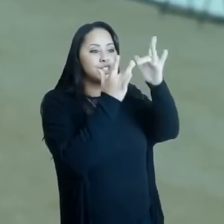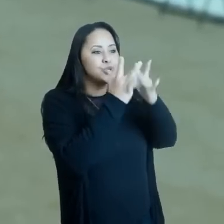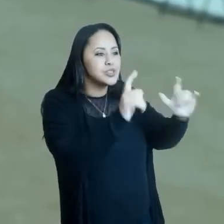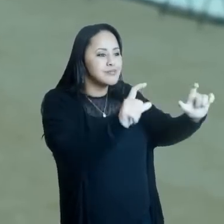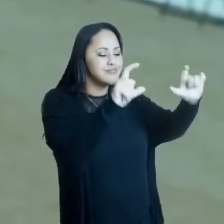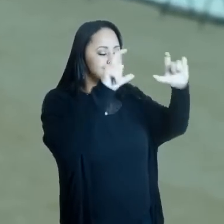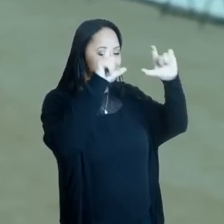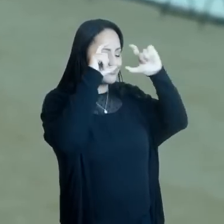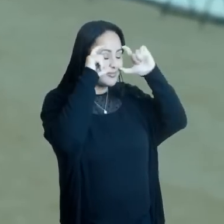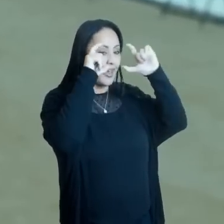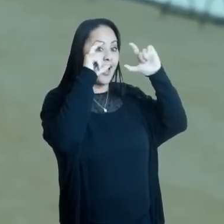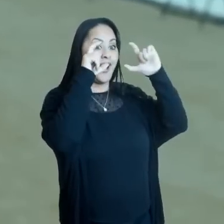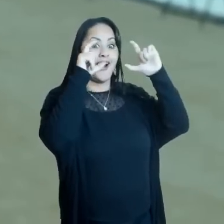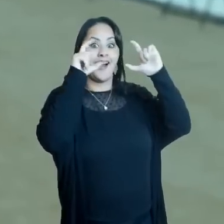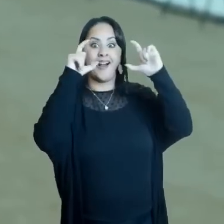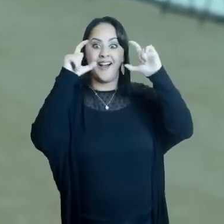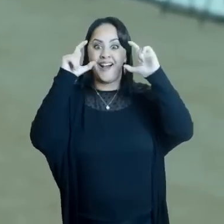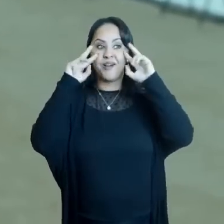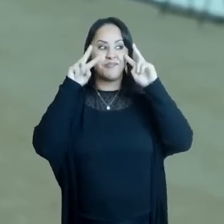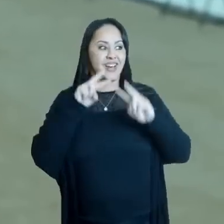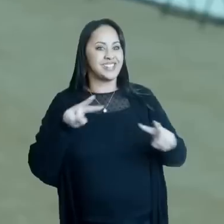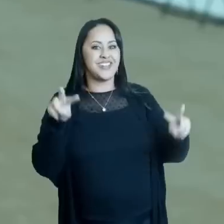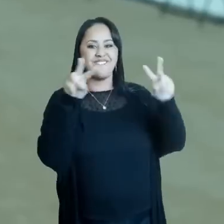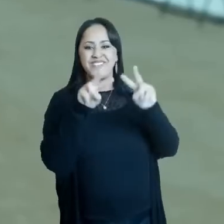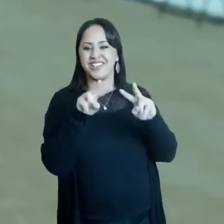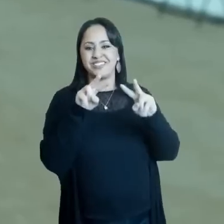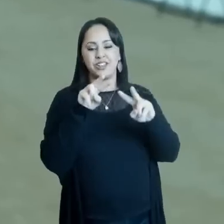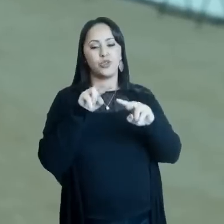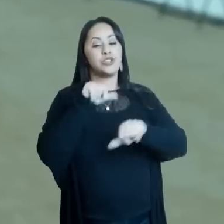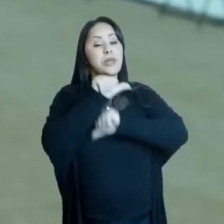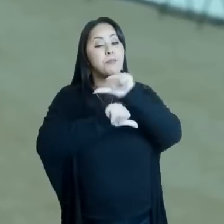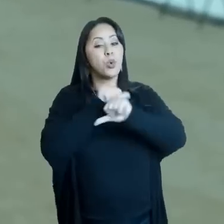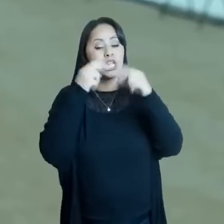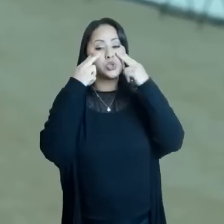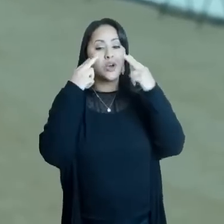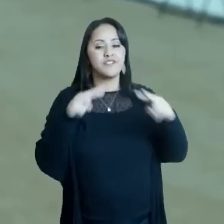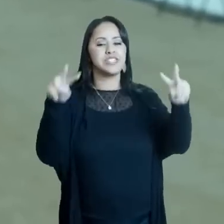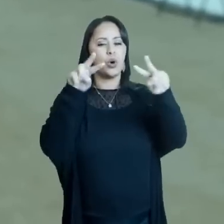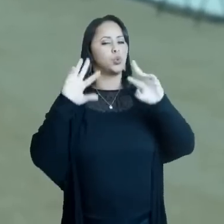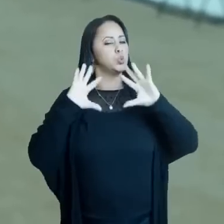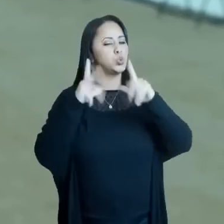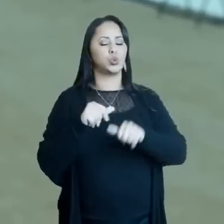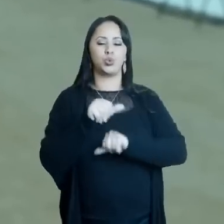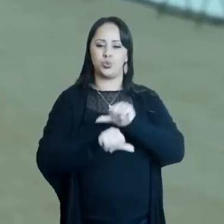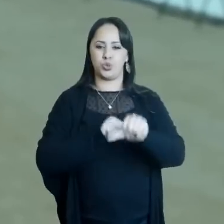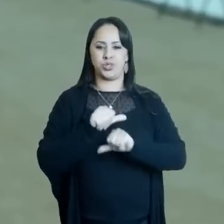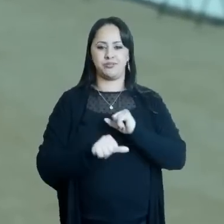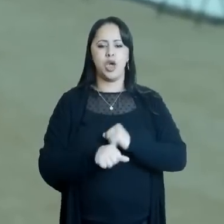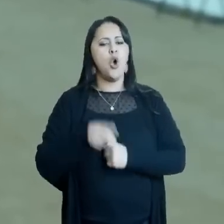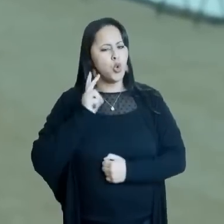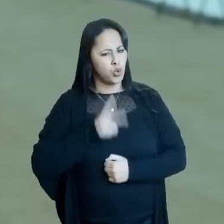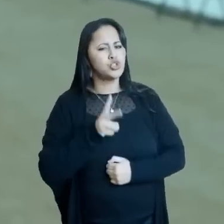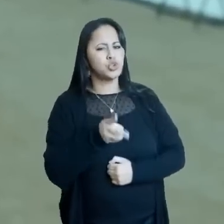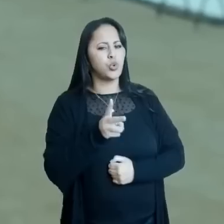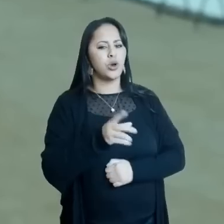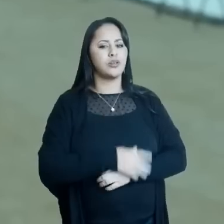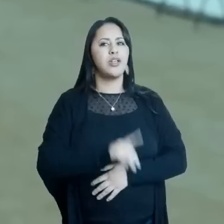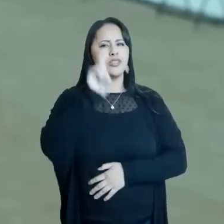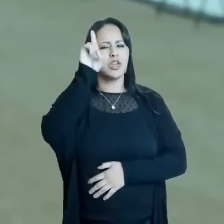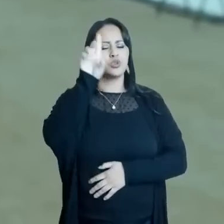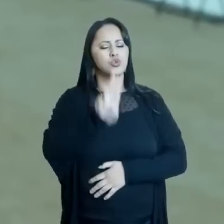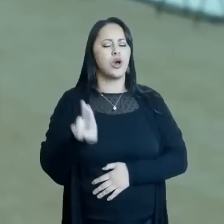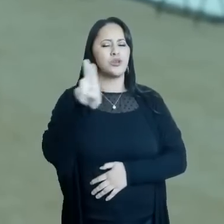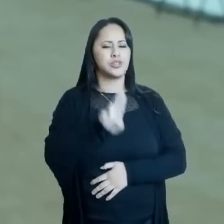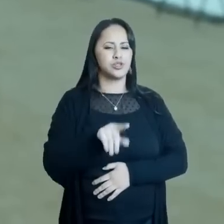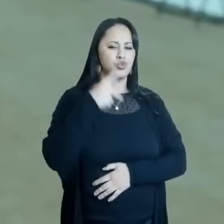consegui. Quando a gente muda a visão, tudo muda, né, irmão? É isso aí, mano. Continua curtindo os frutos aí. Deus continue